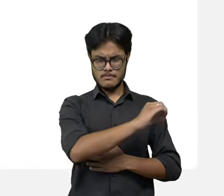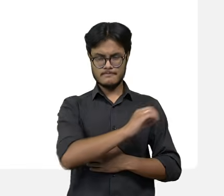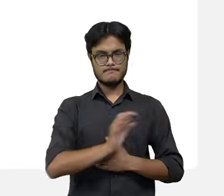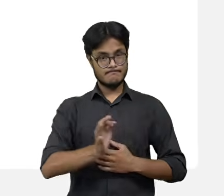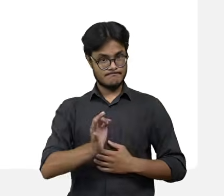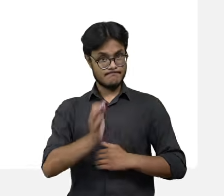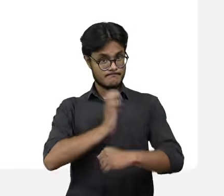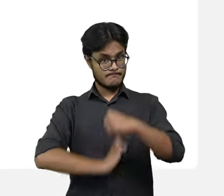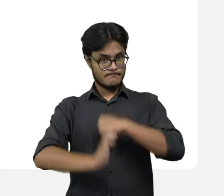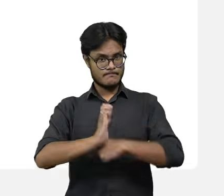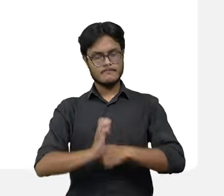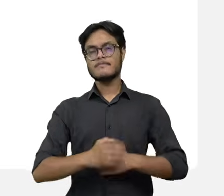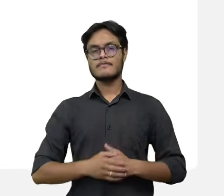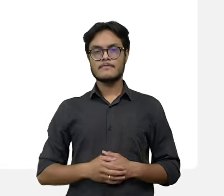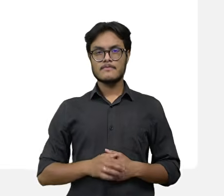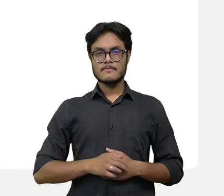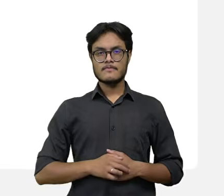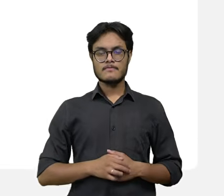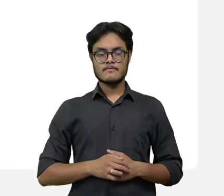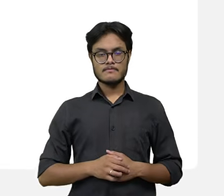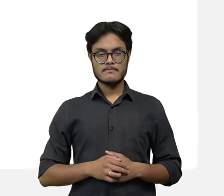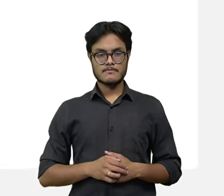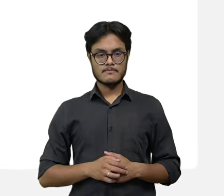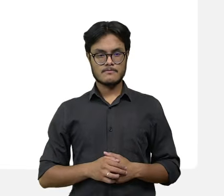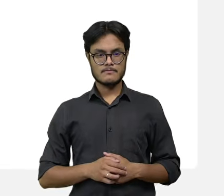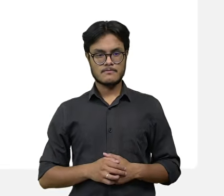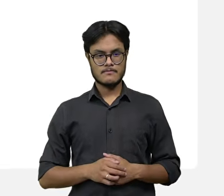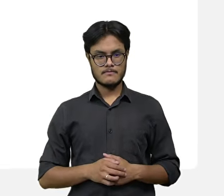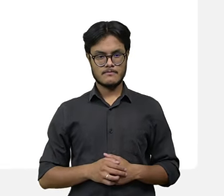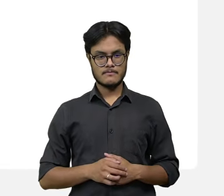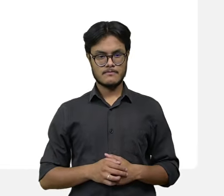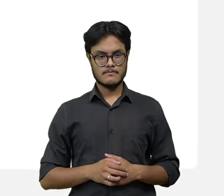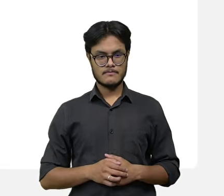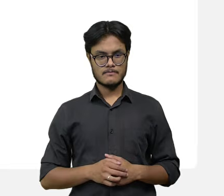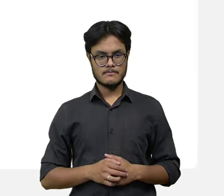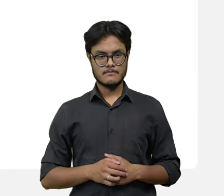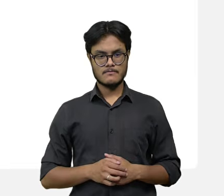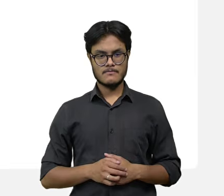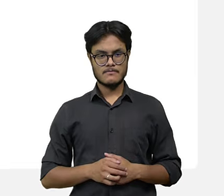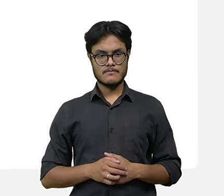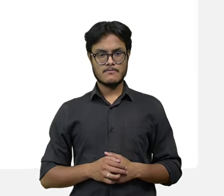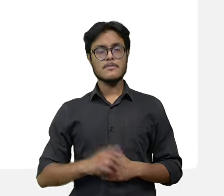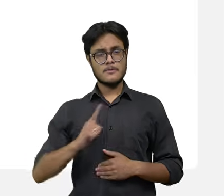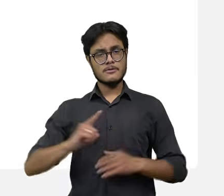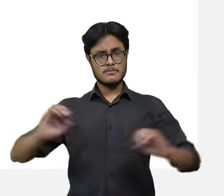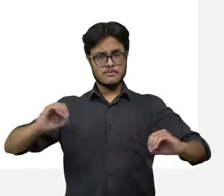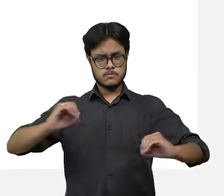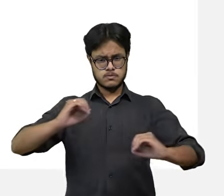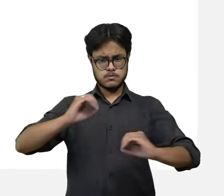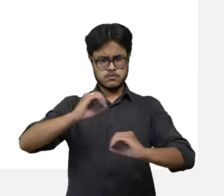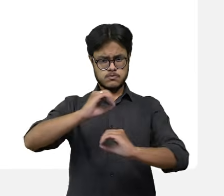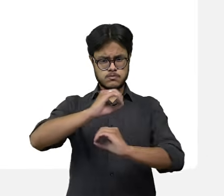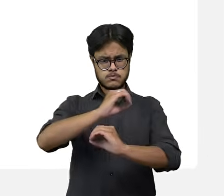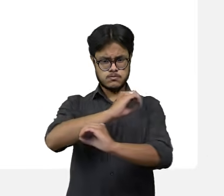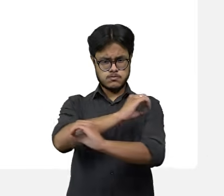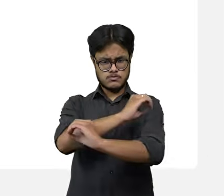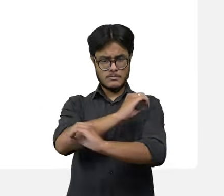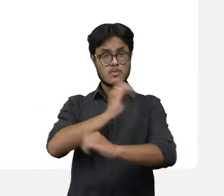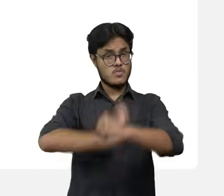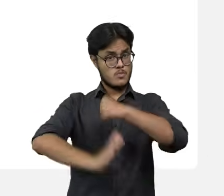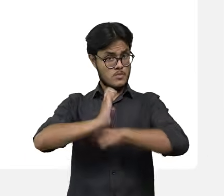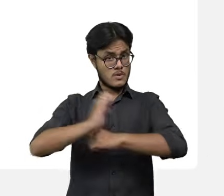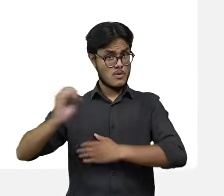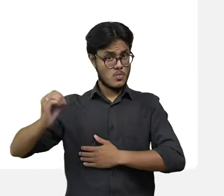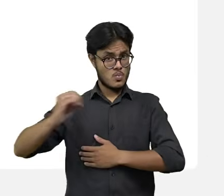dos elétrons é chamado de corrente real e a corrente I é chamada de corrente convencional. Então está aí a